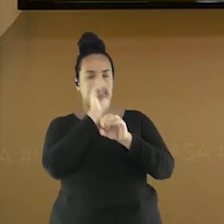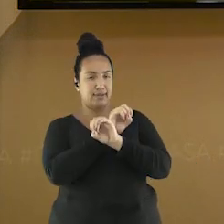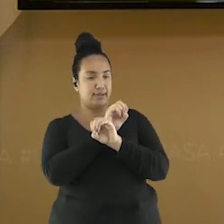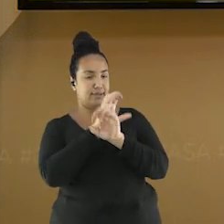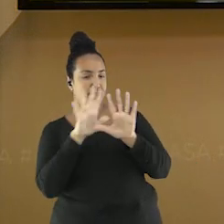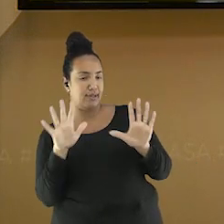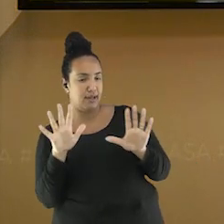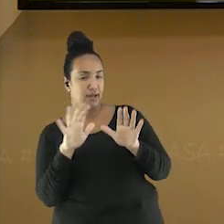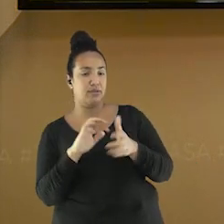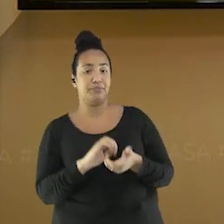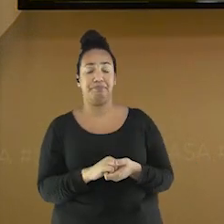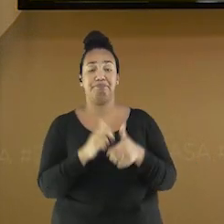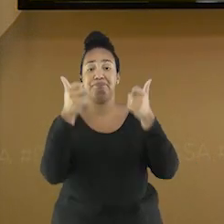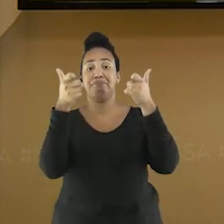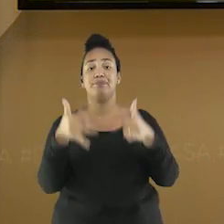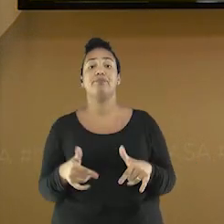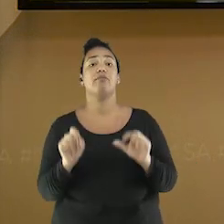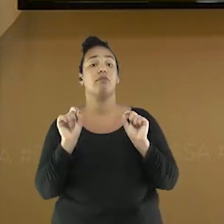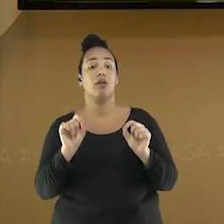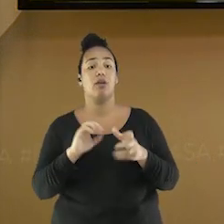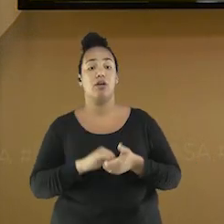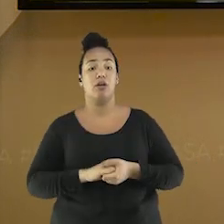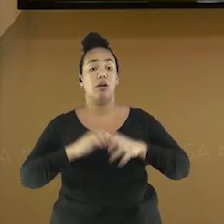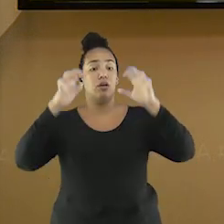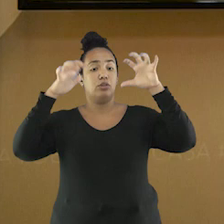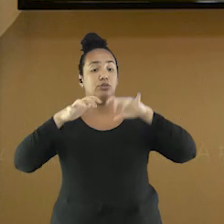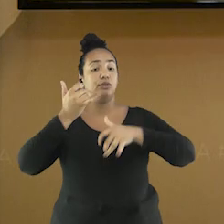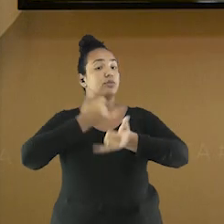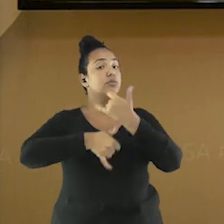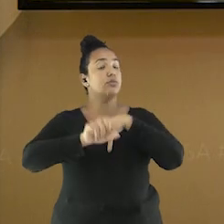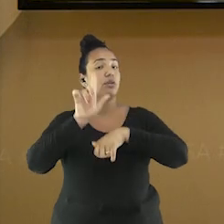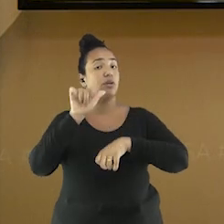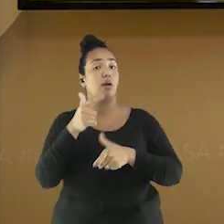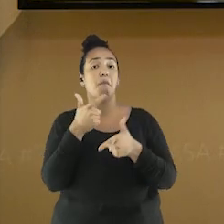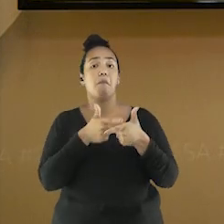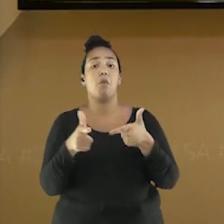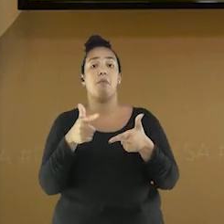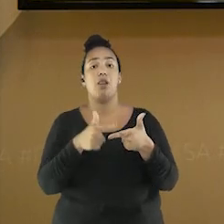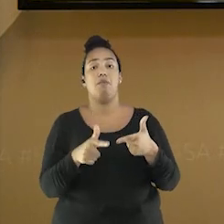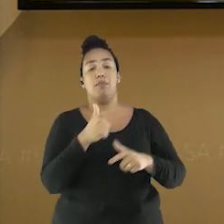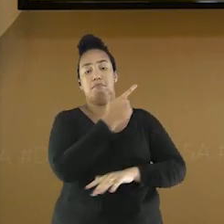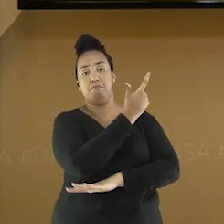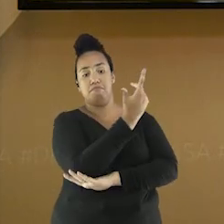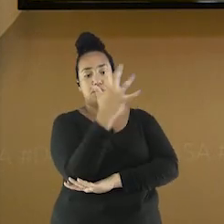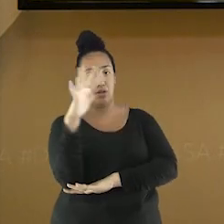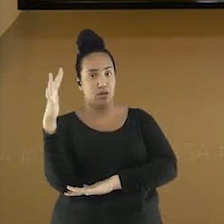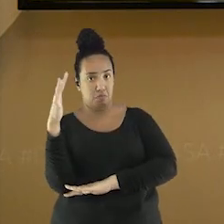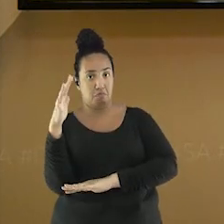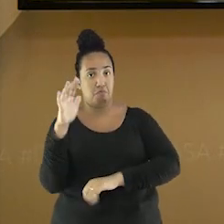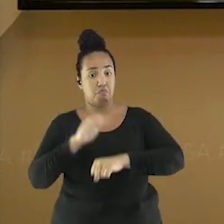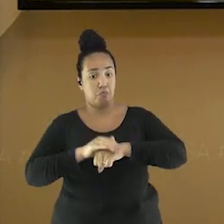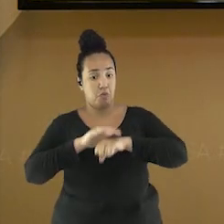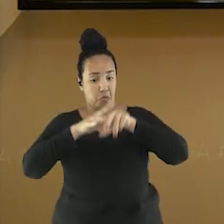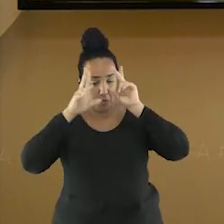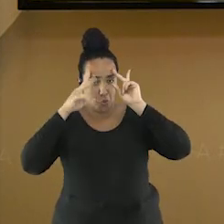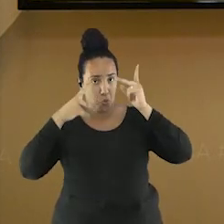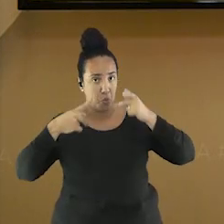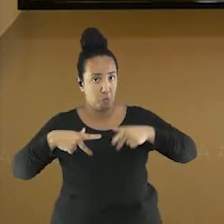trata, que diz o seguinte: a chuva ácida é considerada um problema ambiental causado por ações